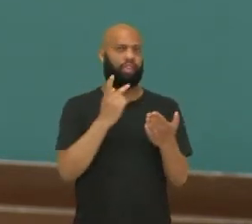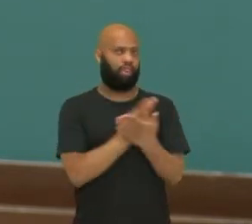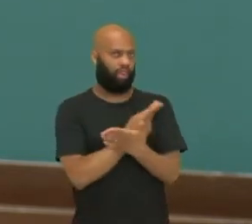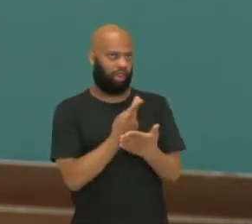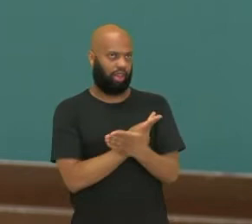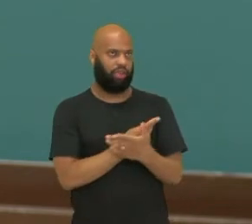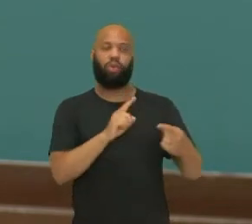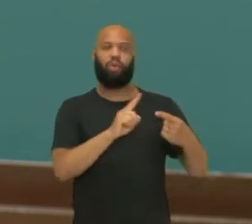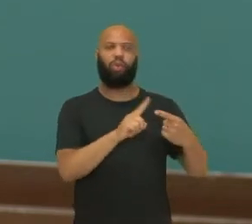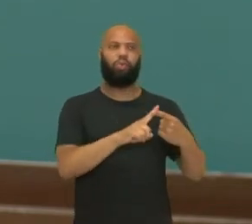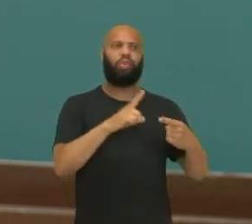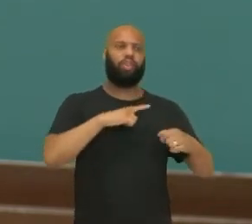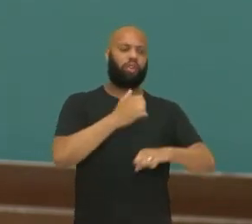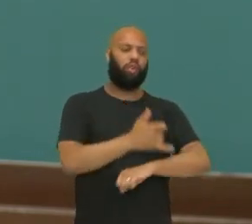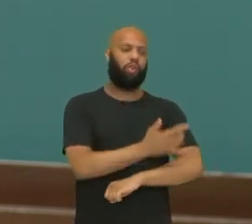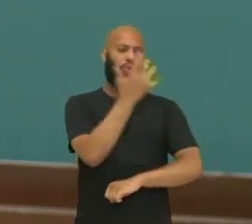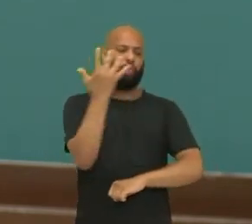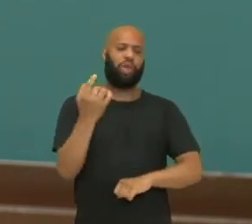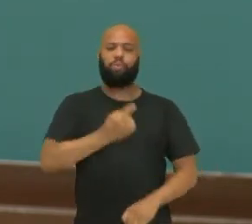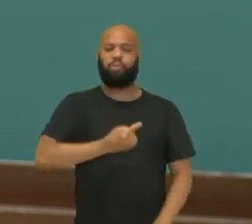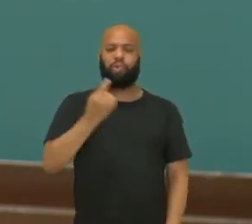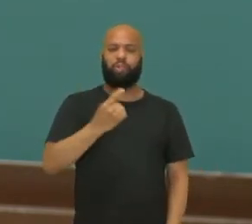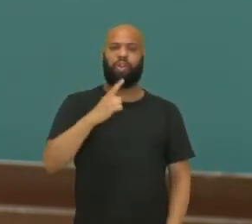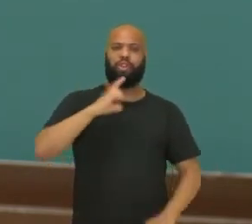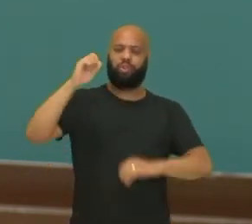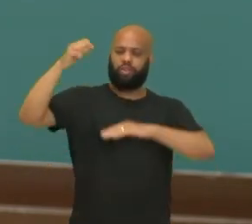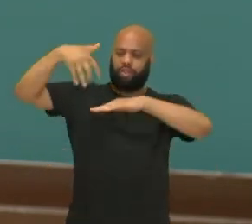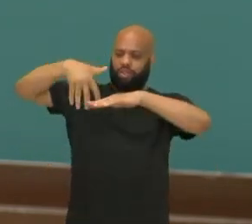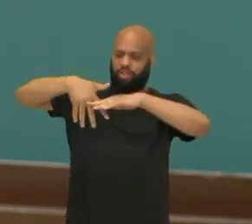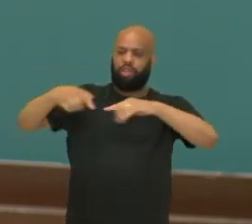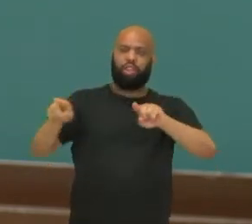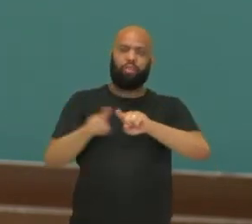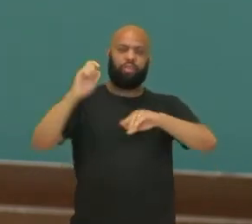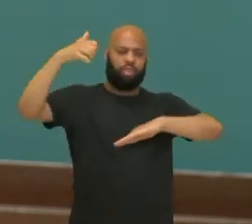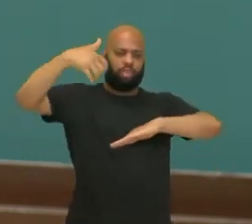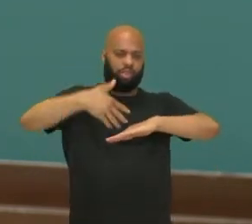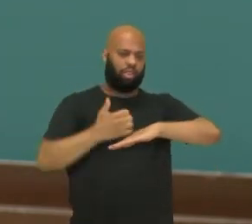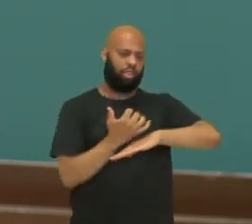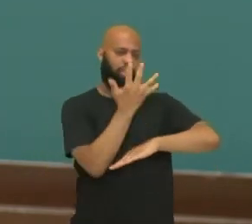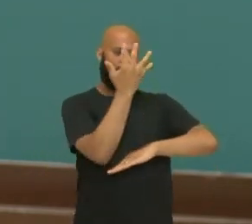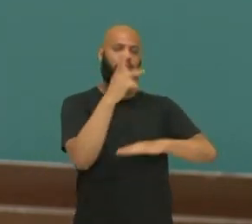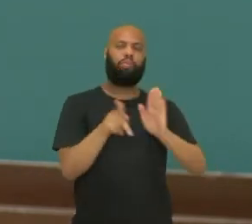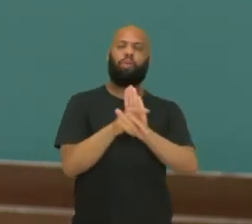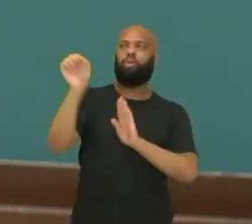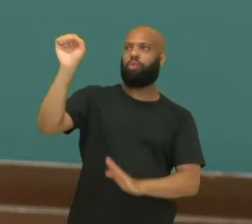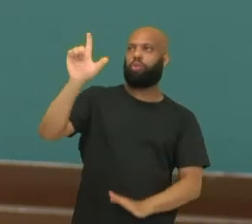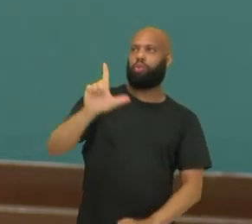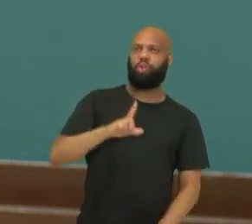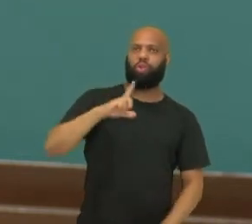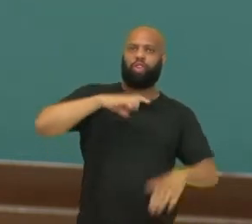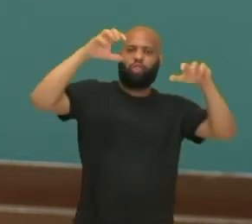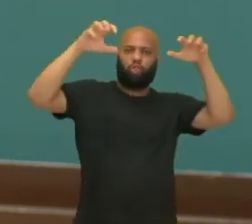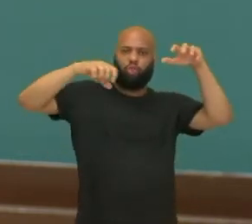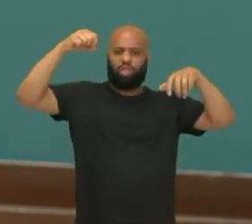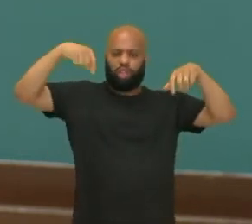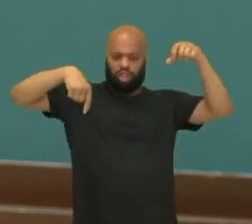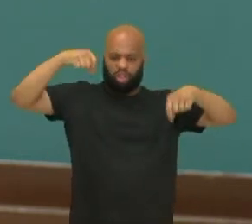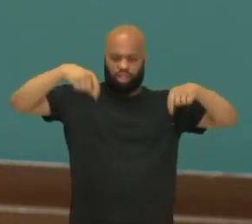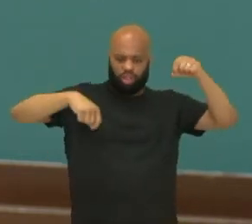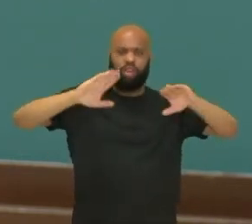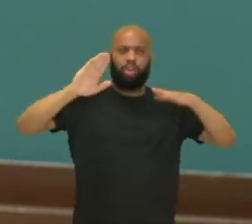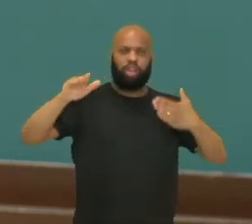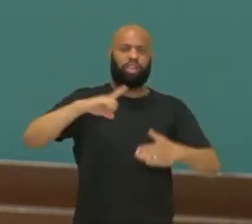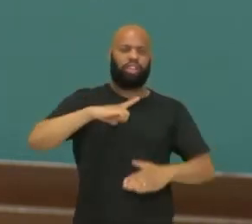O arco-íris primário é causado por uma refração e uma reflexão dos raios de sol nas gotas de chuva. Pessoal, esse